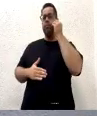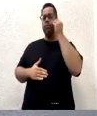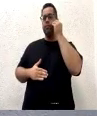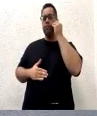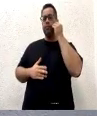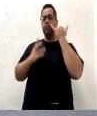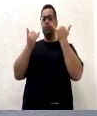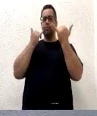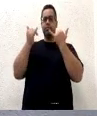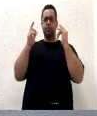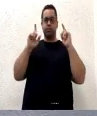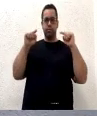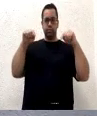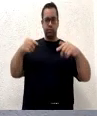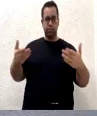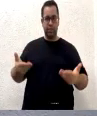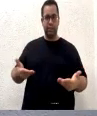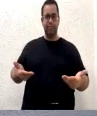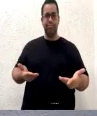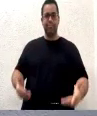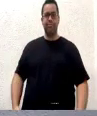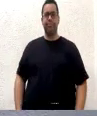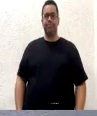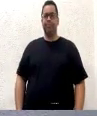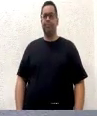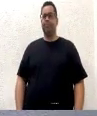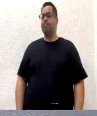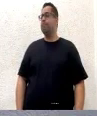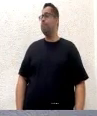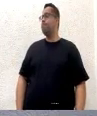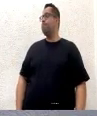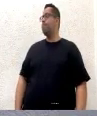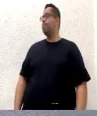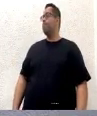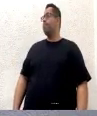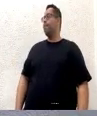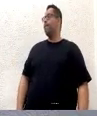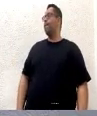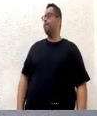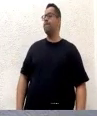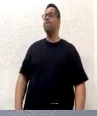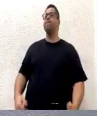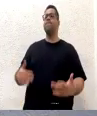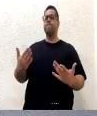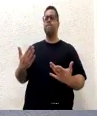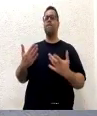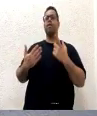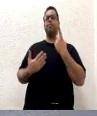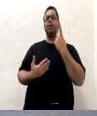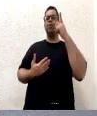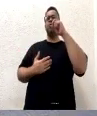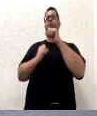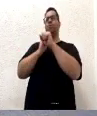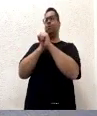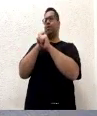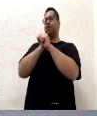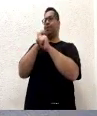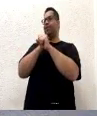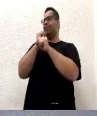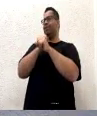aqui para vocês. Vamos lá, né? É mais um ano, é só mais